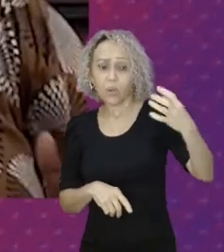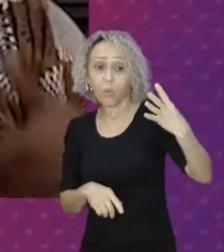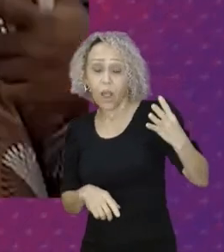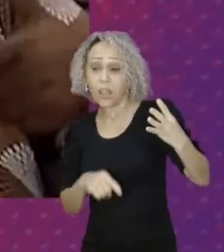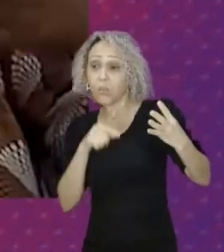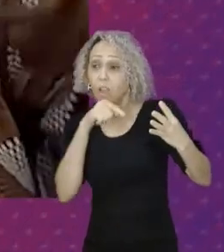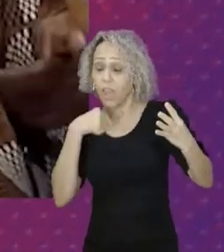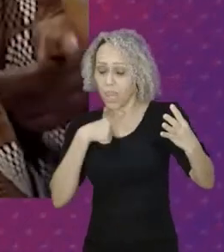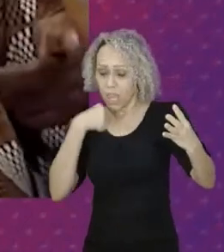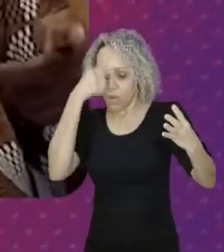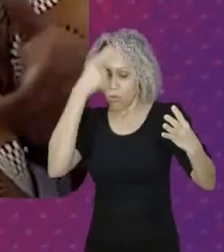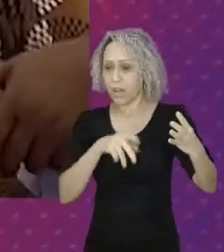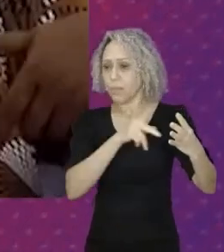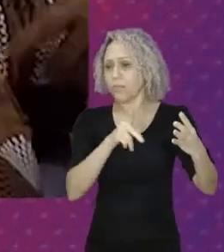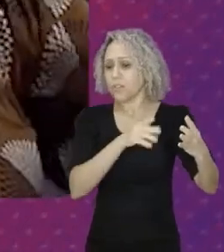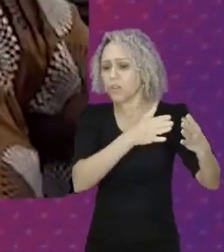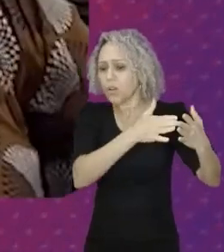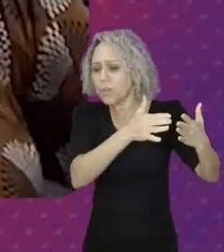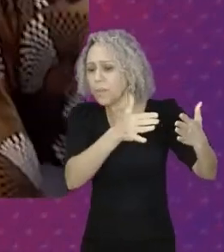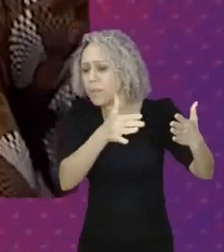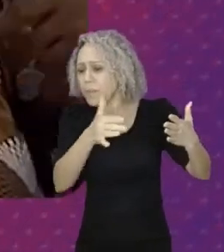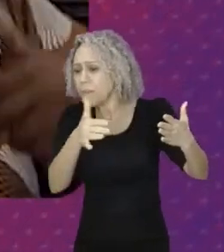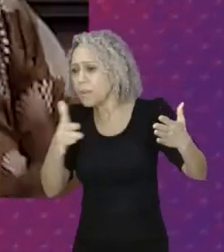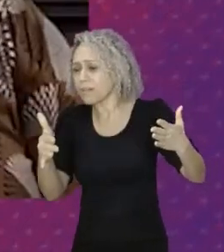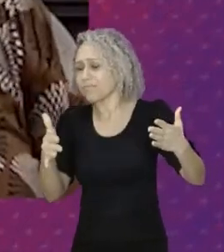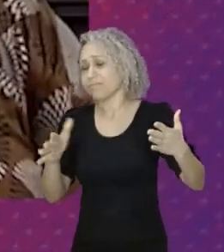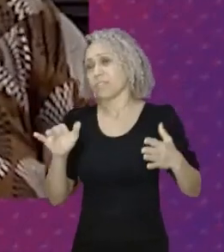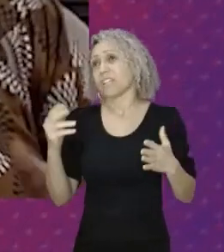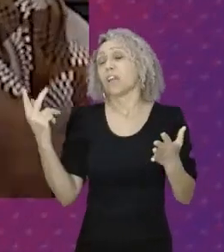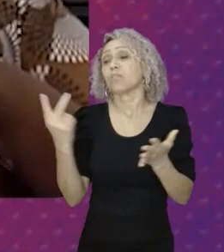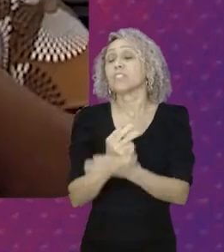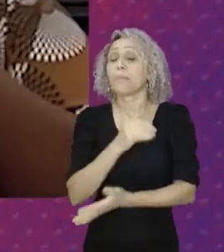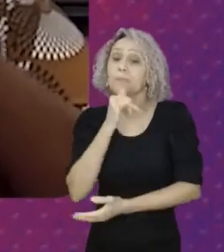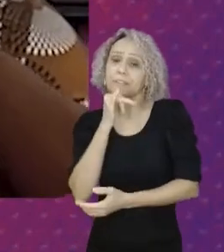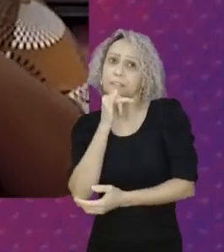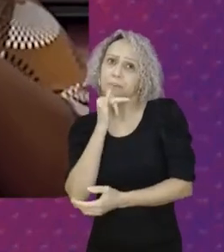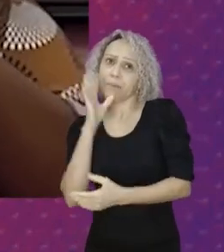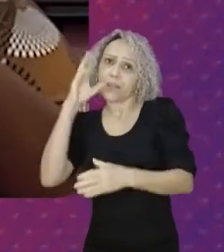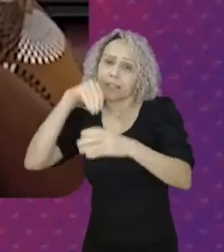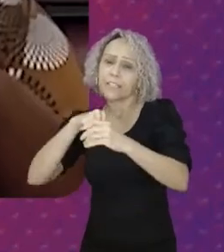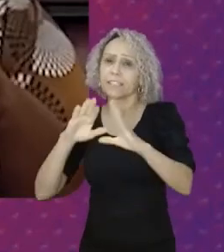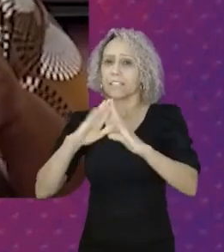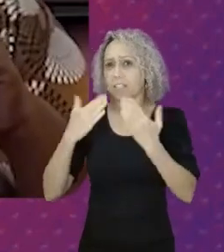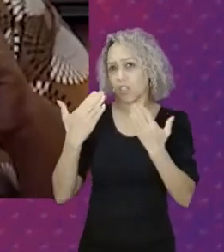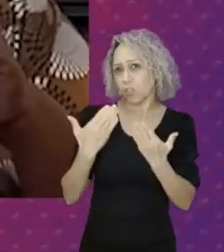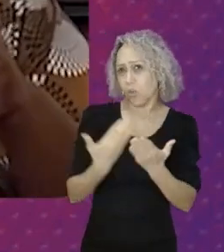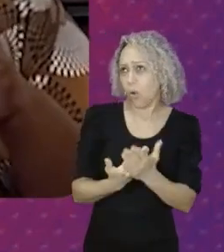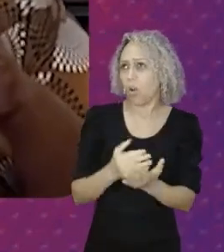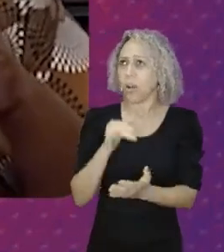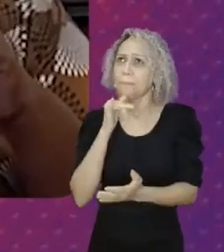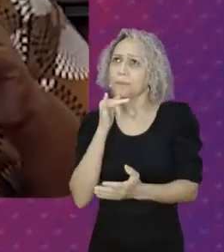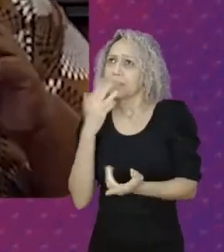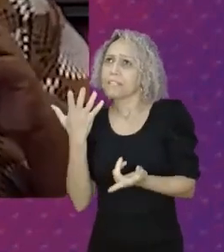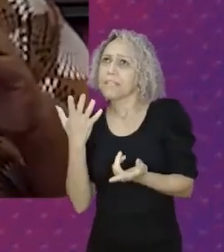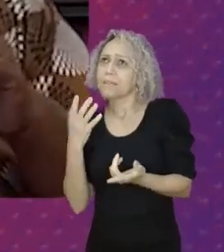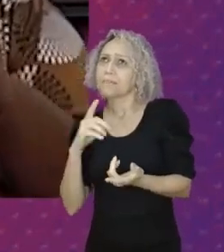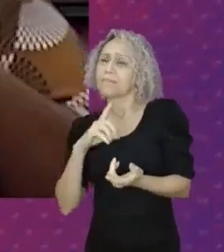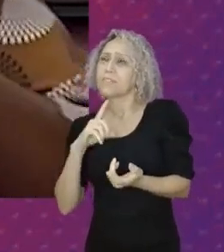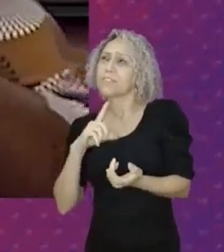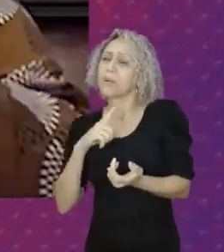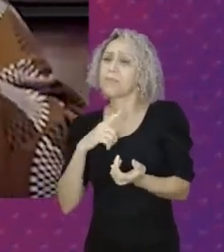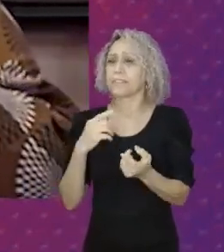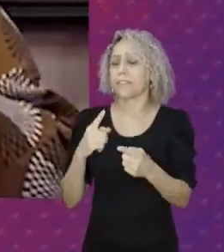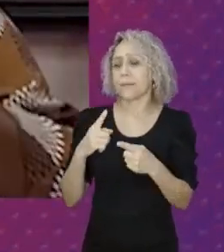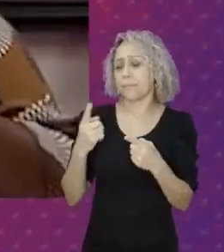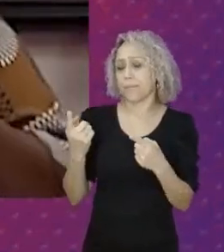escolas de história da África, desde os concursos de beleza negra, né? Ou algum material diferente, era produzido no âmbito